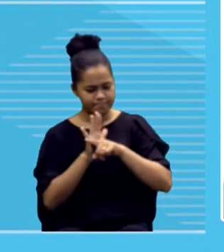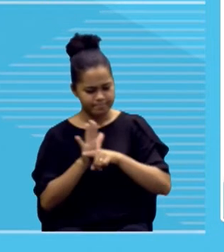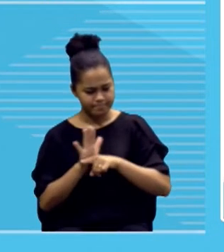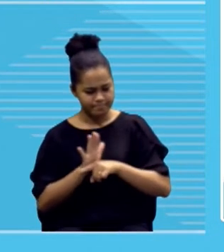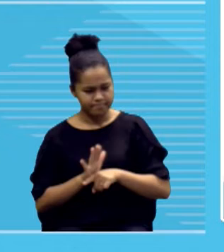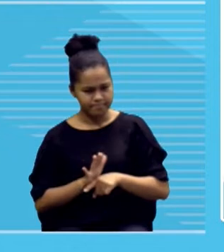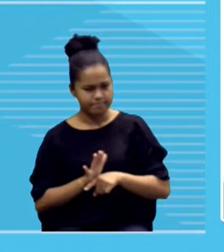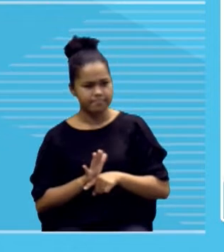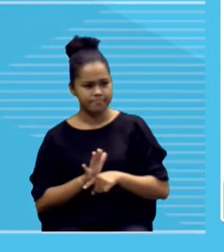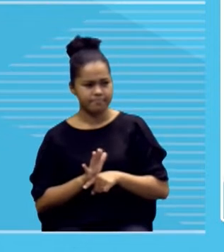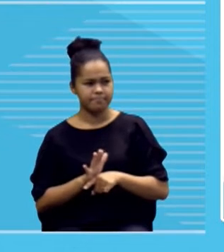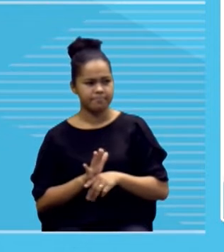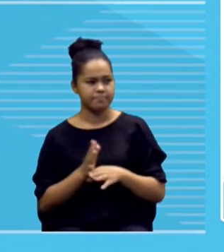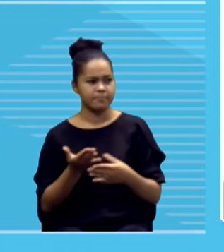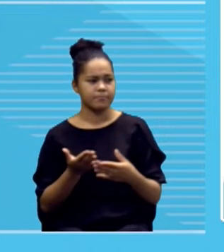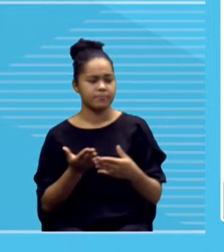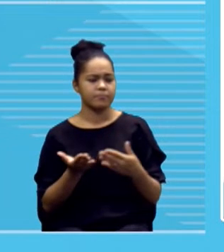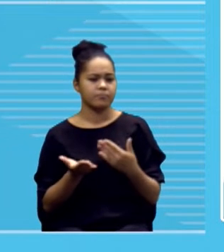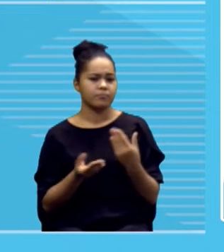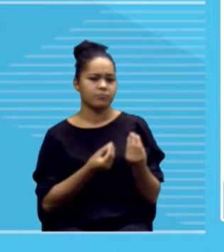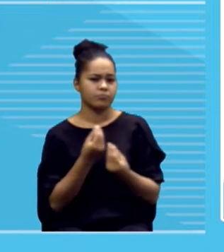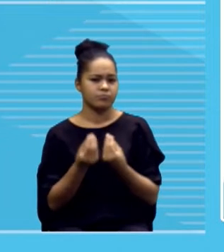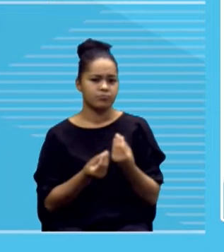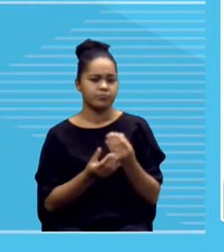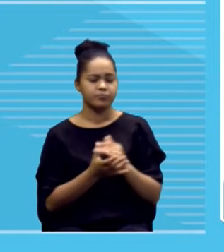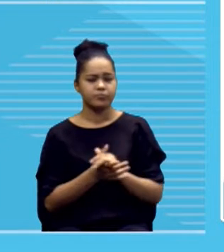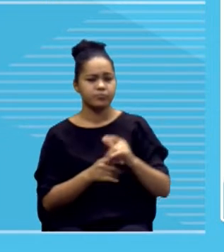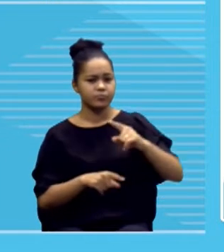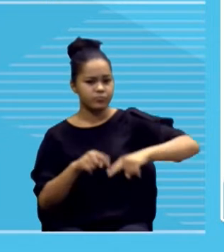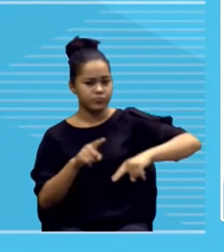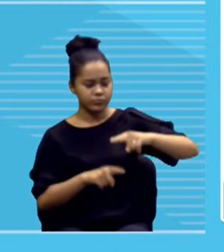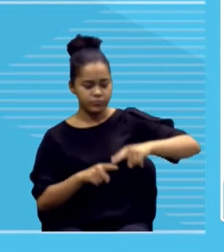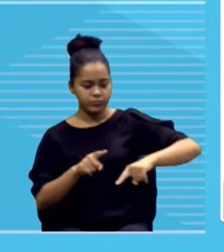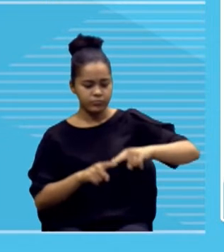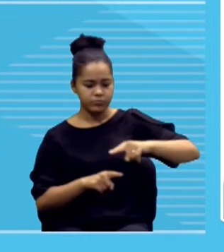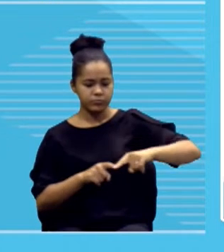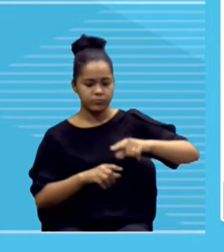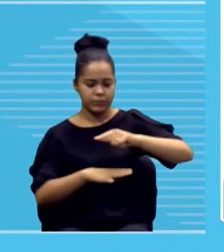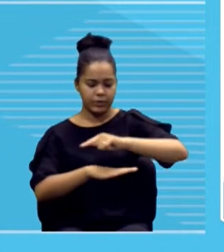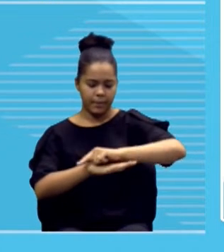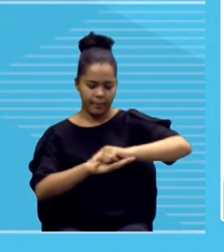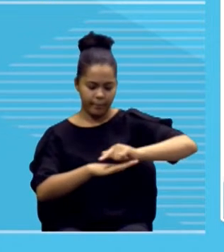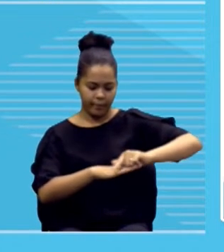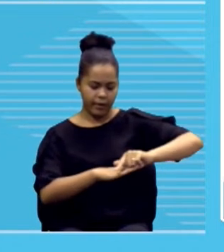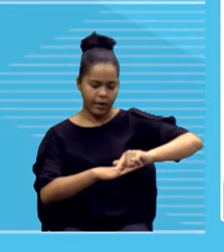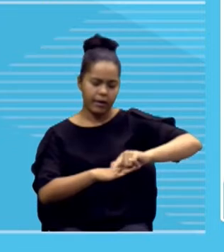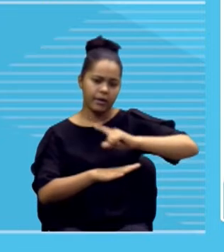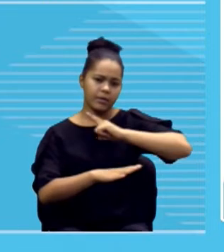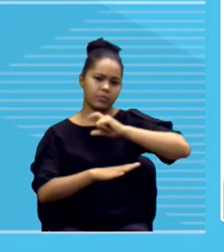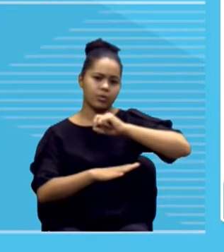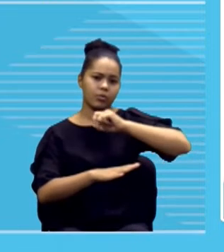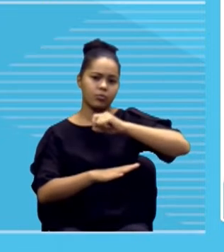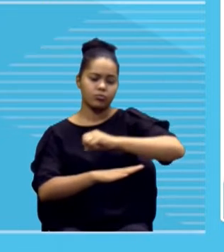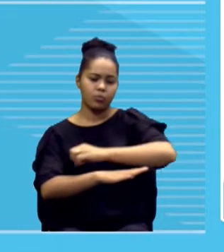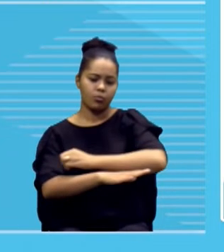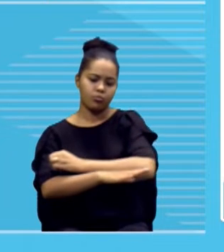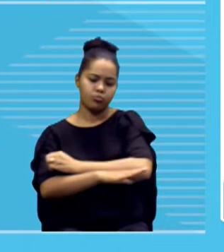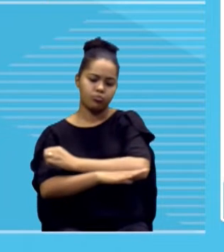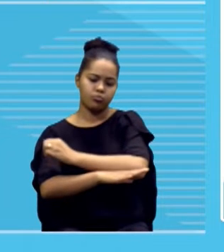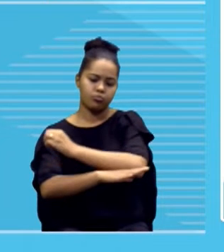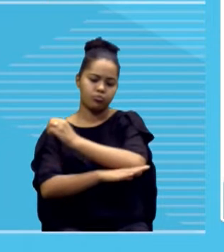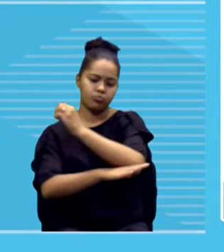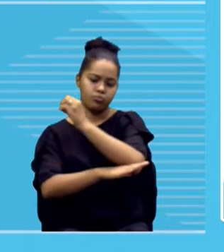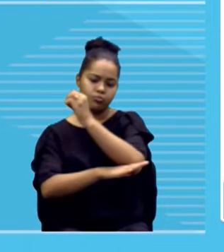para leste, porque o Sol nasce no leste. À medida que o Sol vai andando, ela acompanha a angulação dela de acordo com o